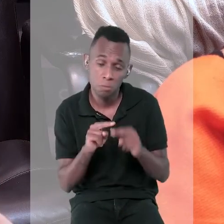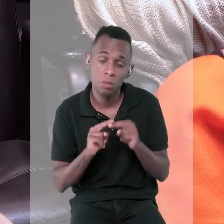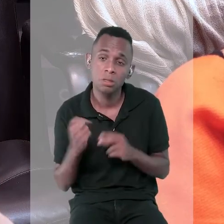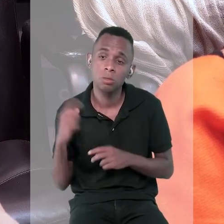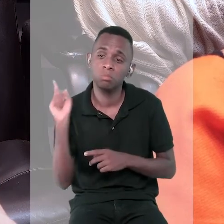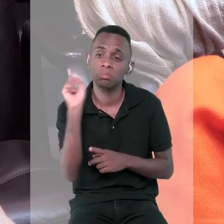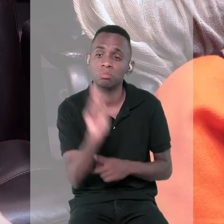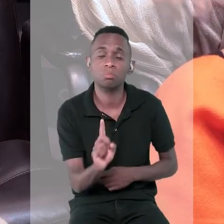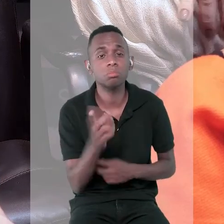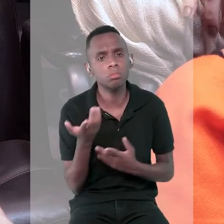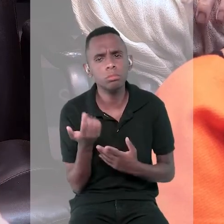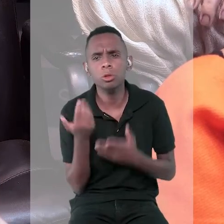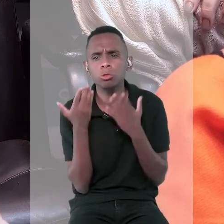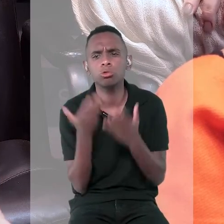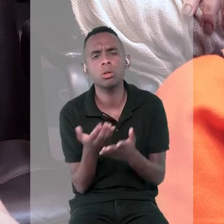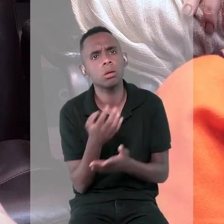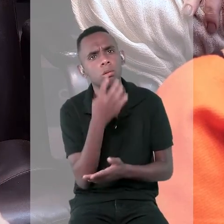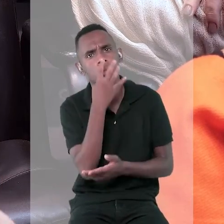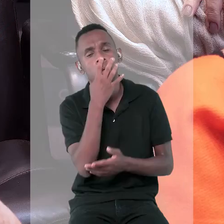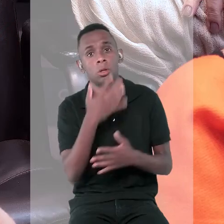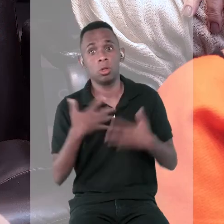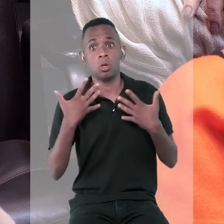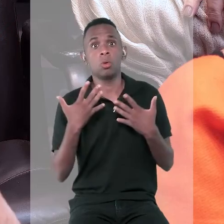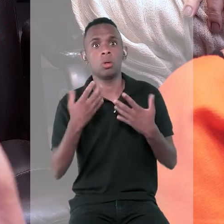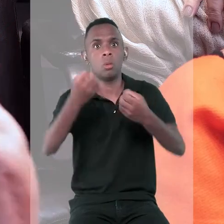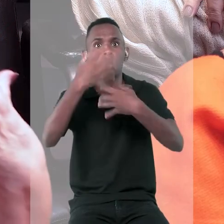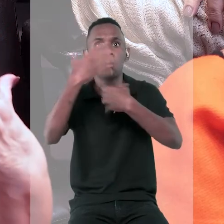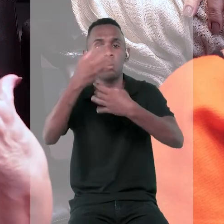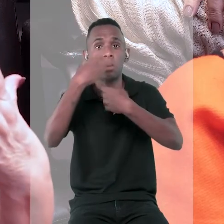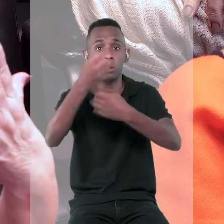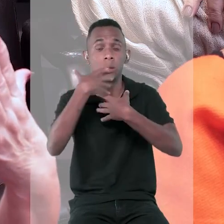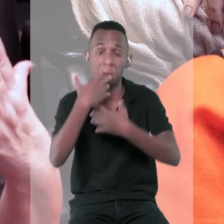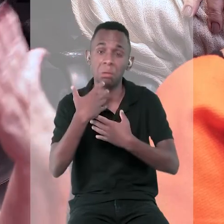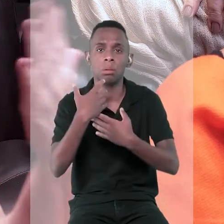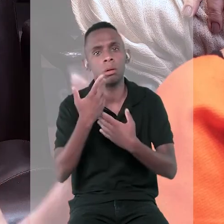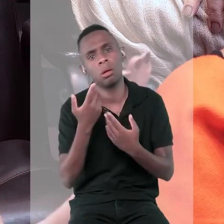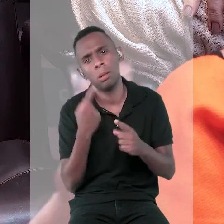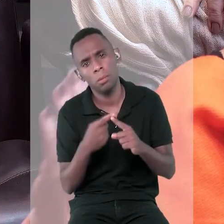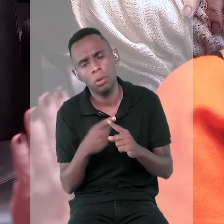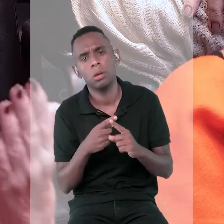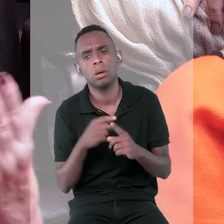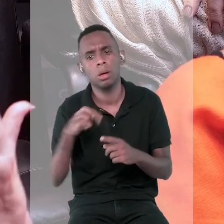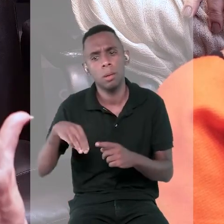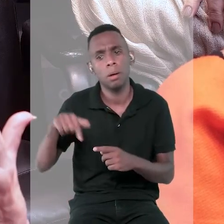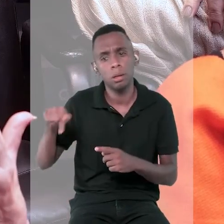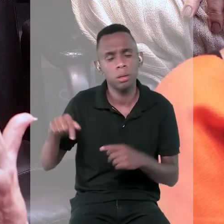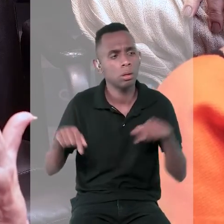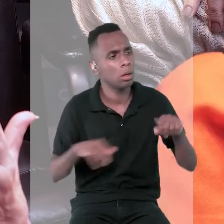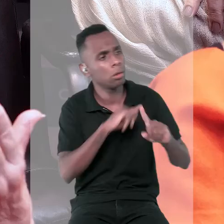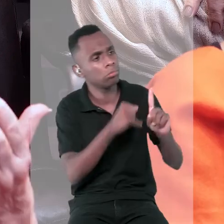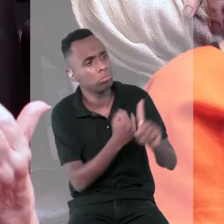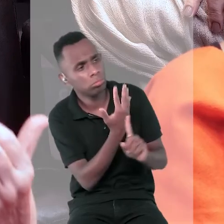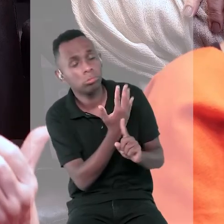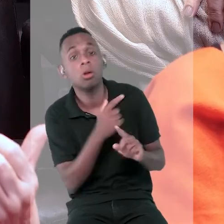isso. Então, eu cheguei aqui, me surpreendi, eu tomei uma aula. Eu ouço falar Maria Quitéria, eu ouço falar Joana